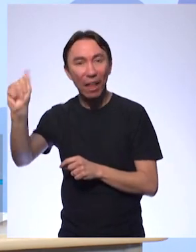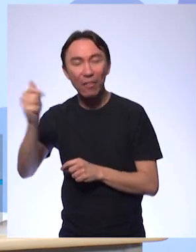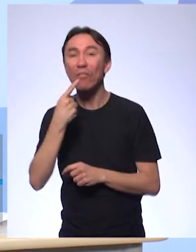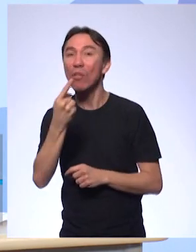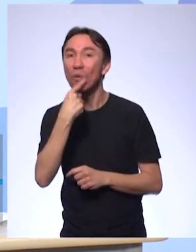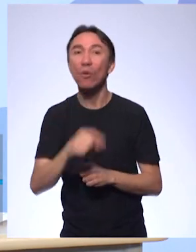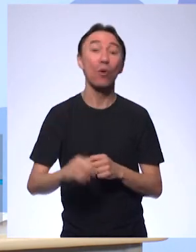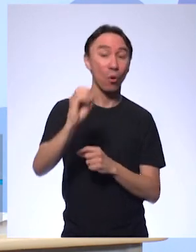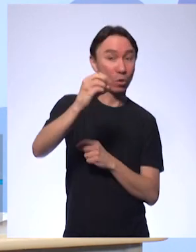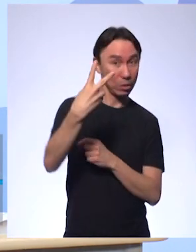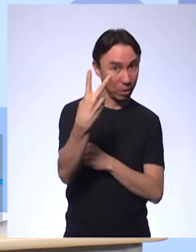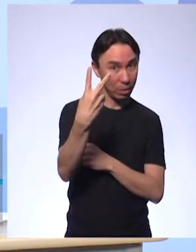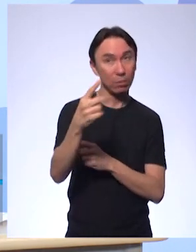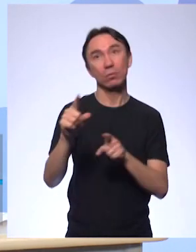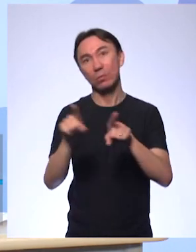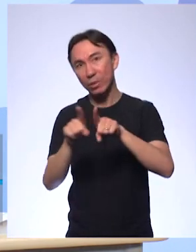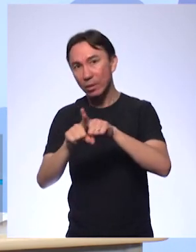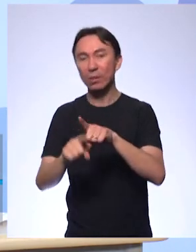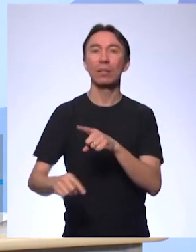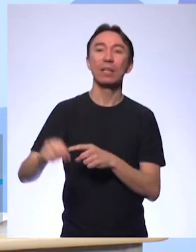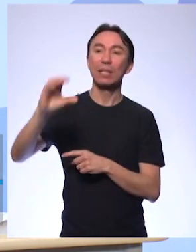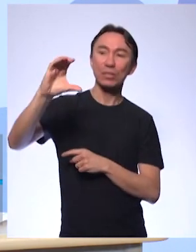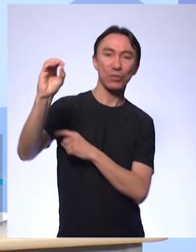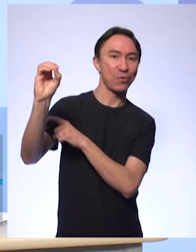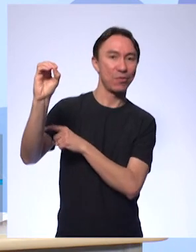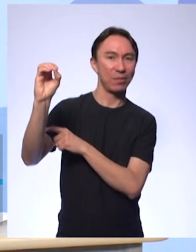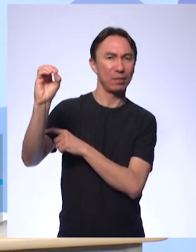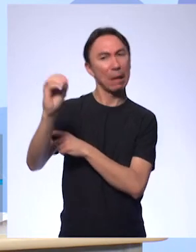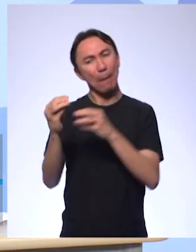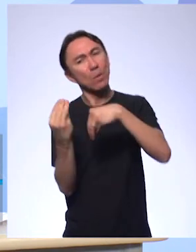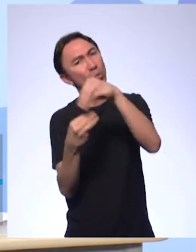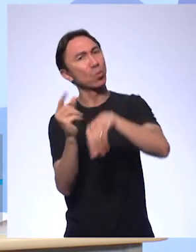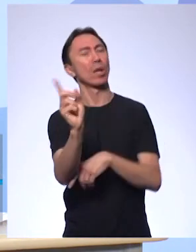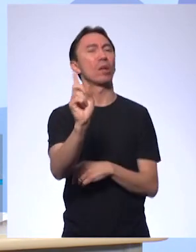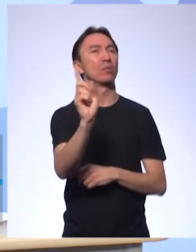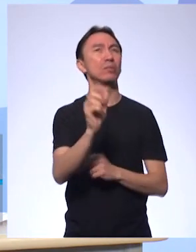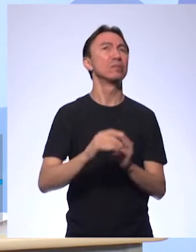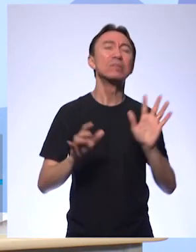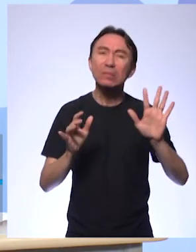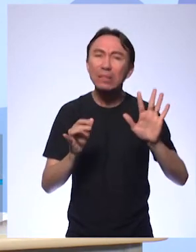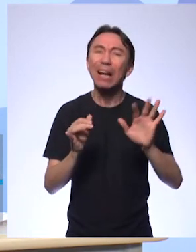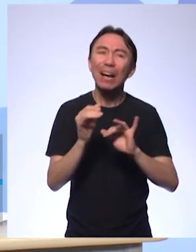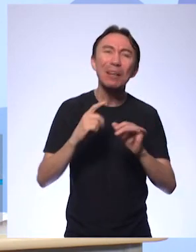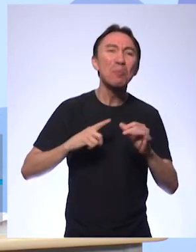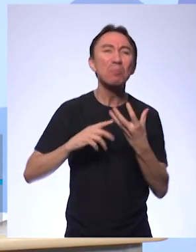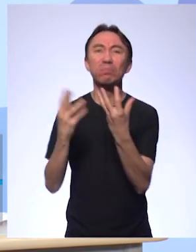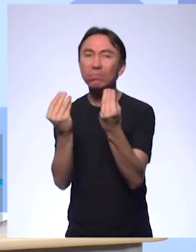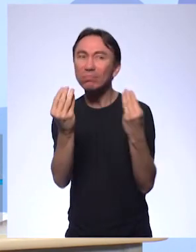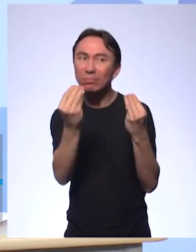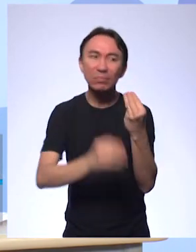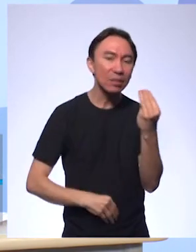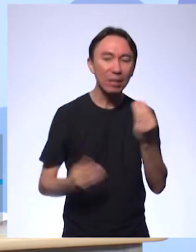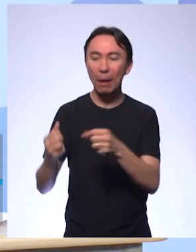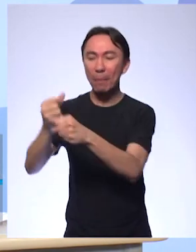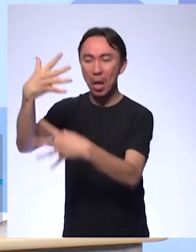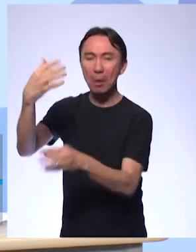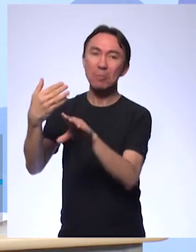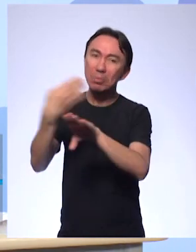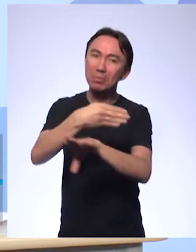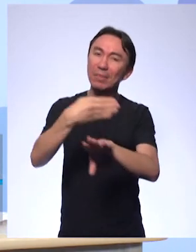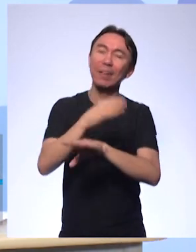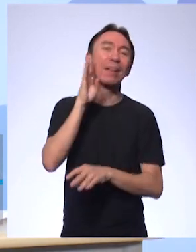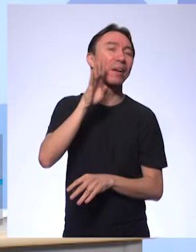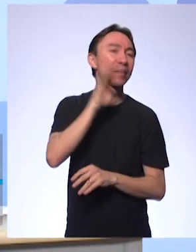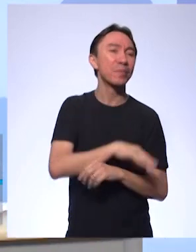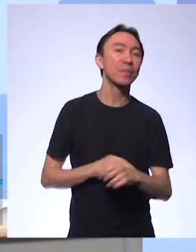mistura. Muito bem, vamos ver quem mais aqui. Eu vi muitas interações legais. Então, ó, o Felipe